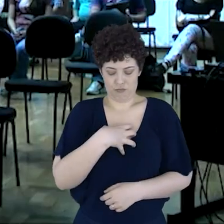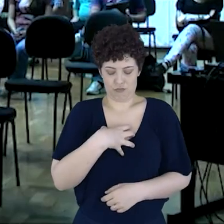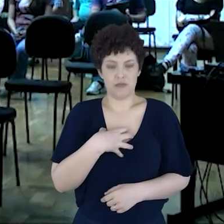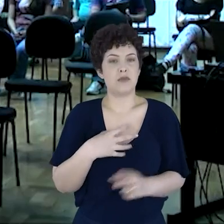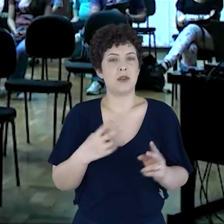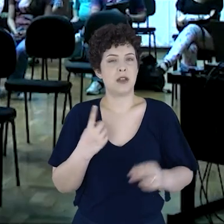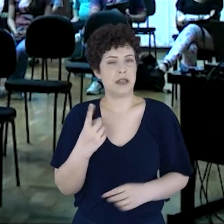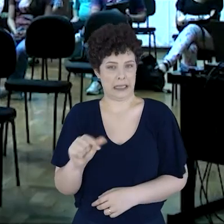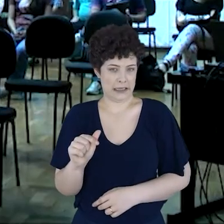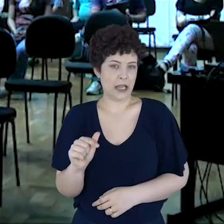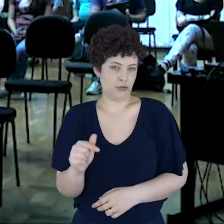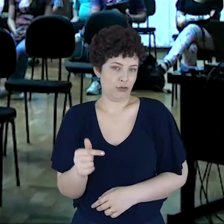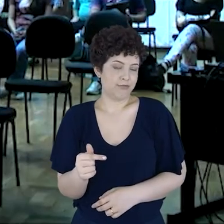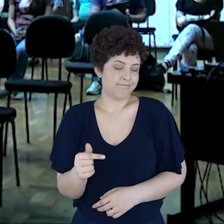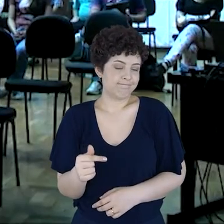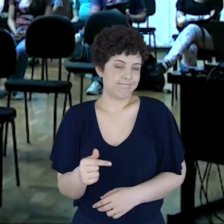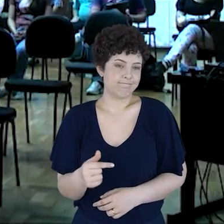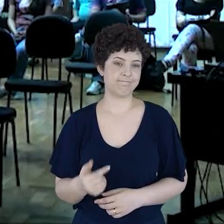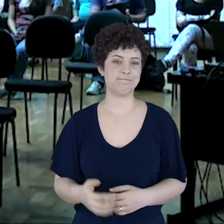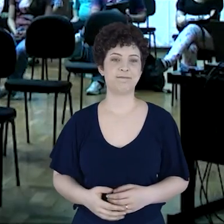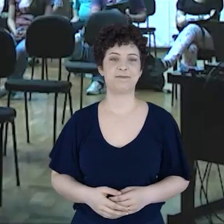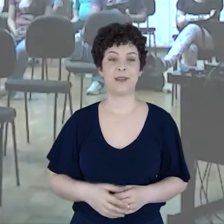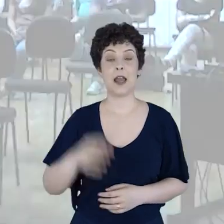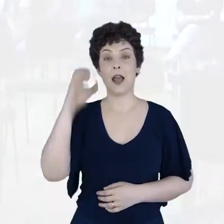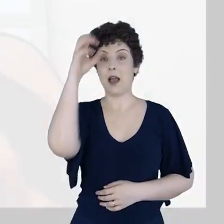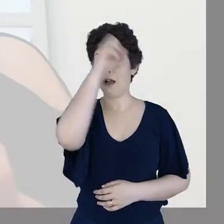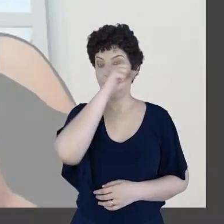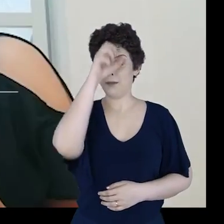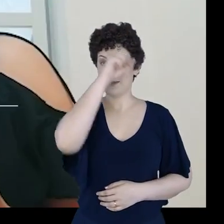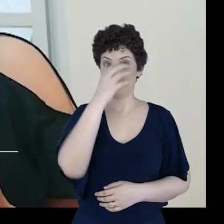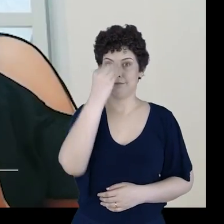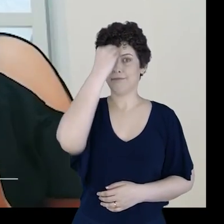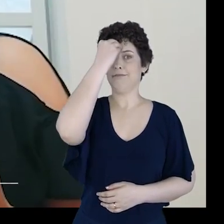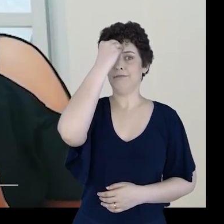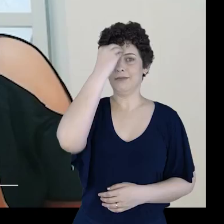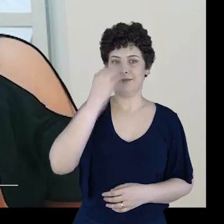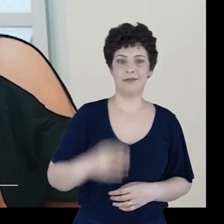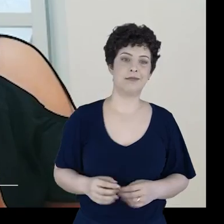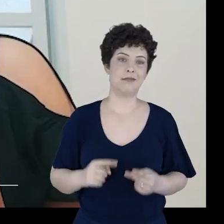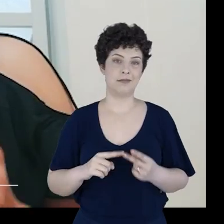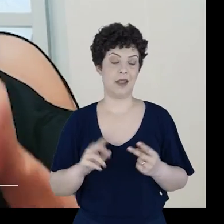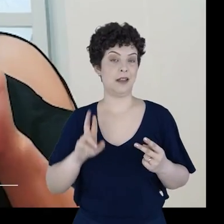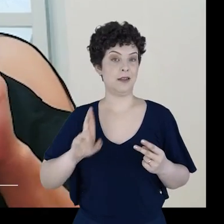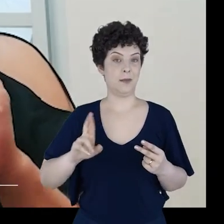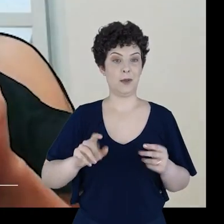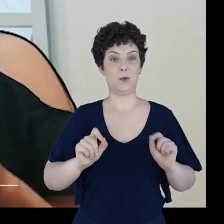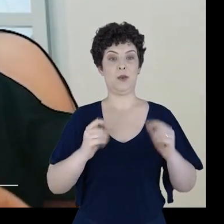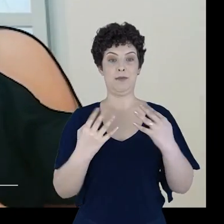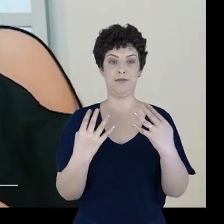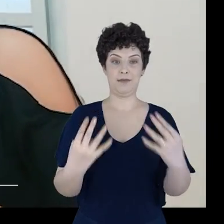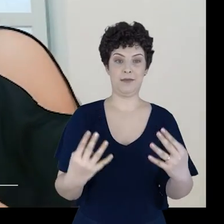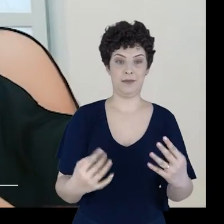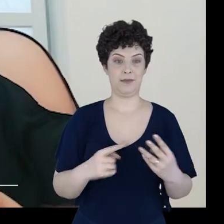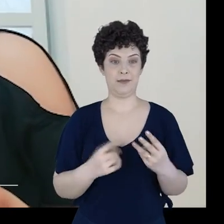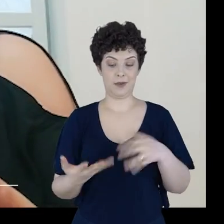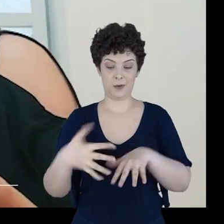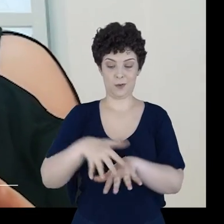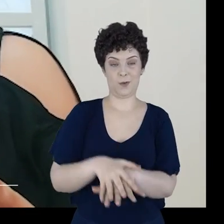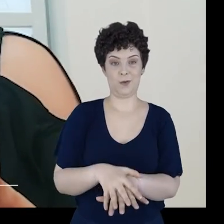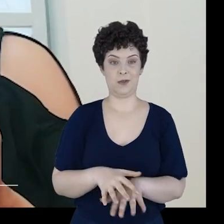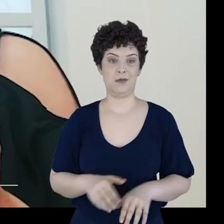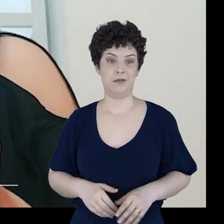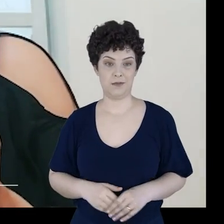a idade mais própria minha desde 17 anos, mais ou menos. Aprendizado. Dalila Ribeiro. Espectador. Atriz